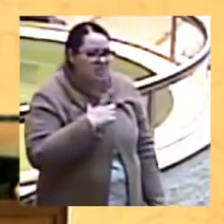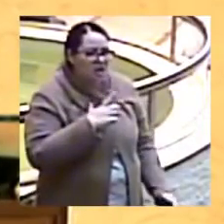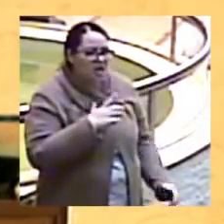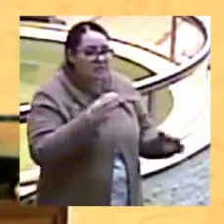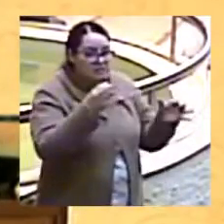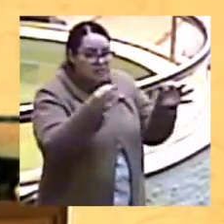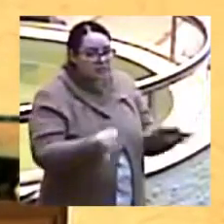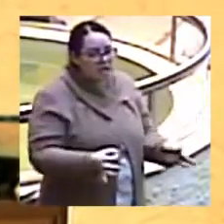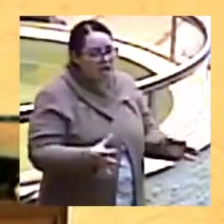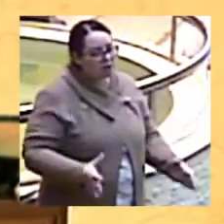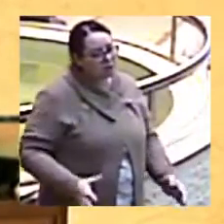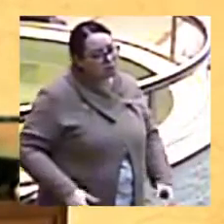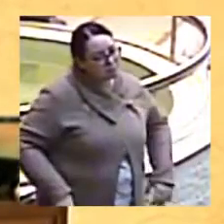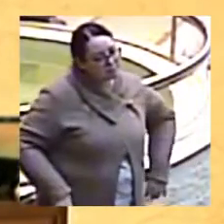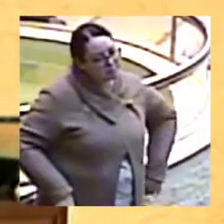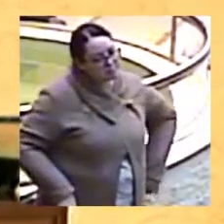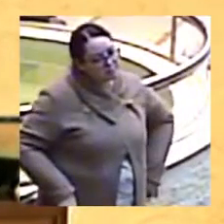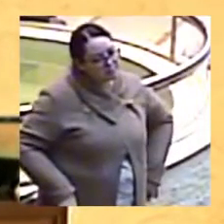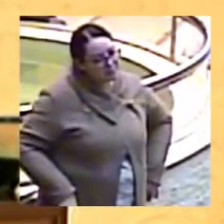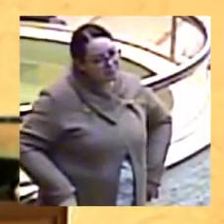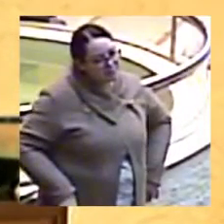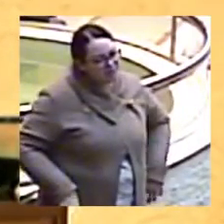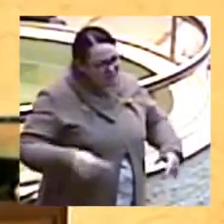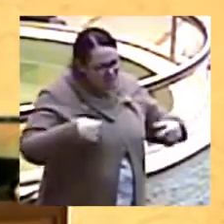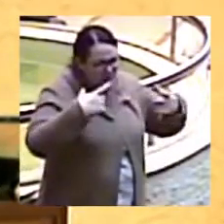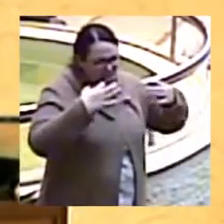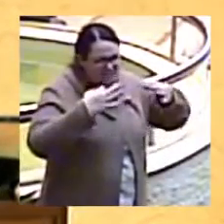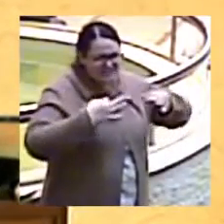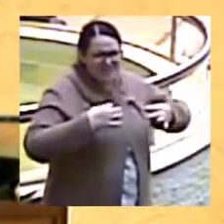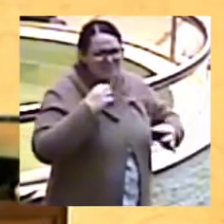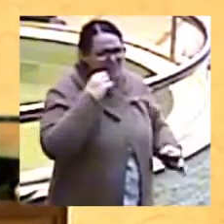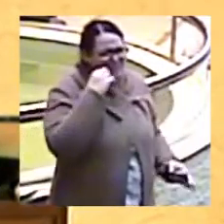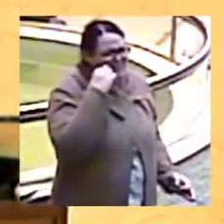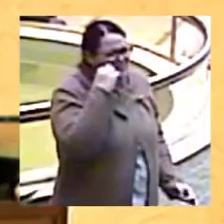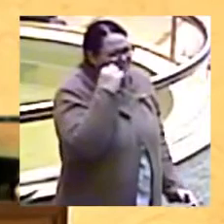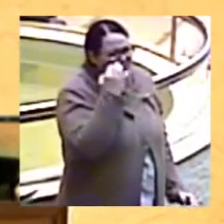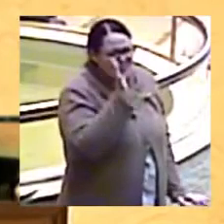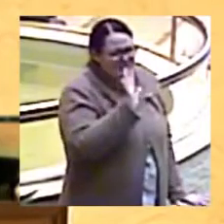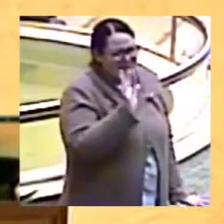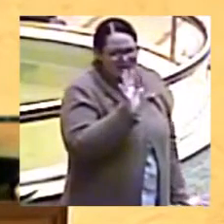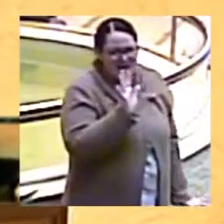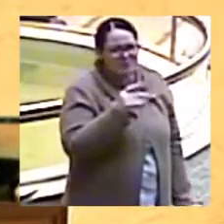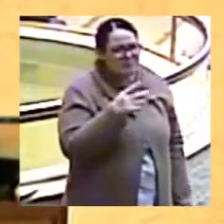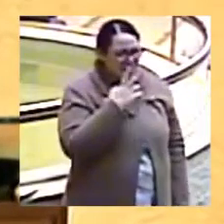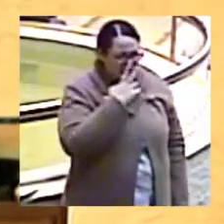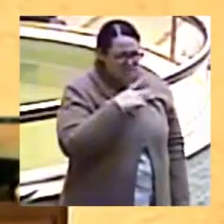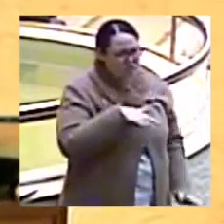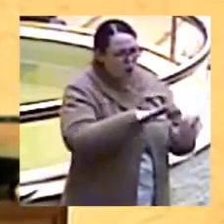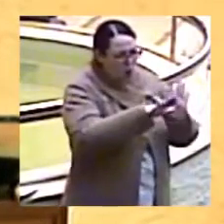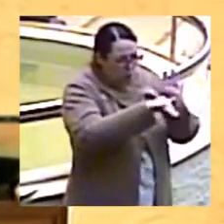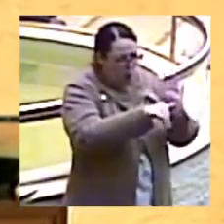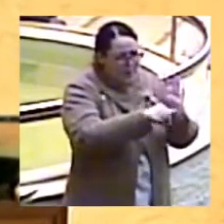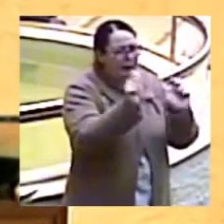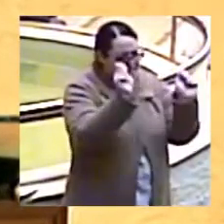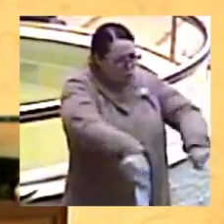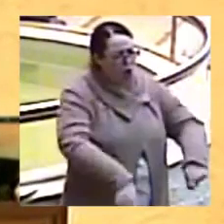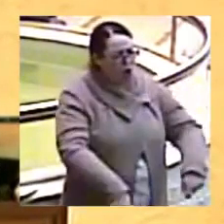Aqueles que deveriam dar o verdadeiro exemplo de honestidade, não têm dado em nossa sociedade.